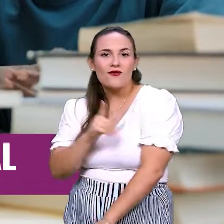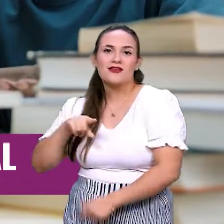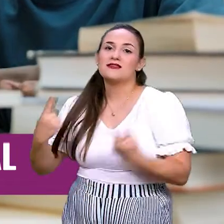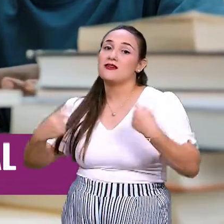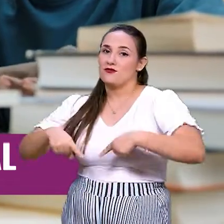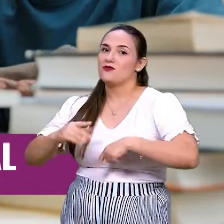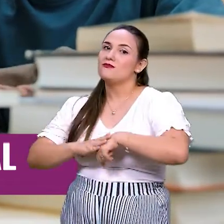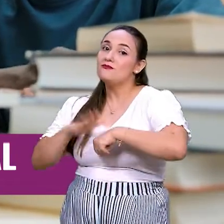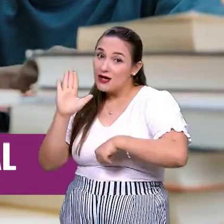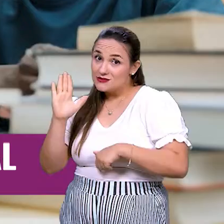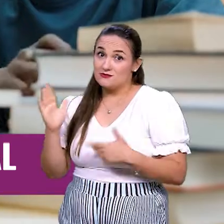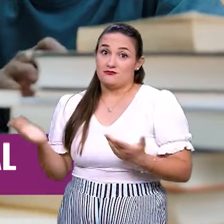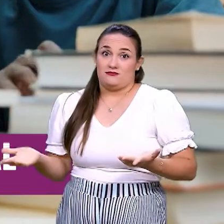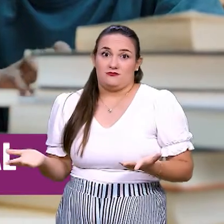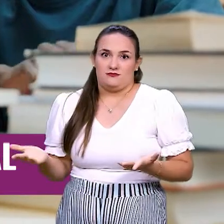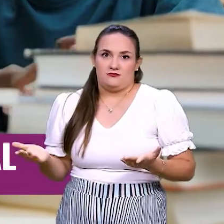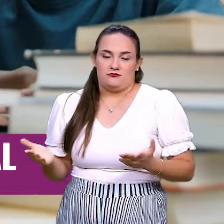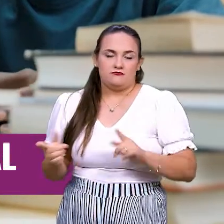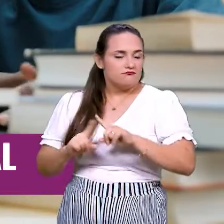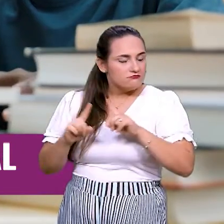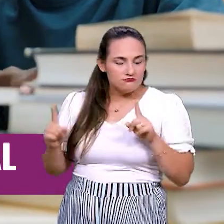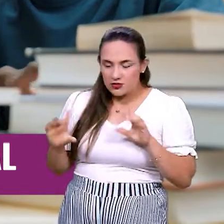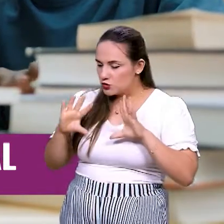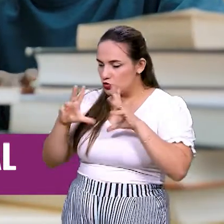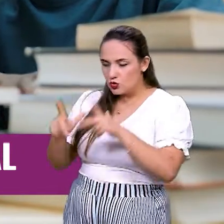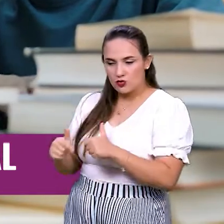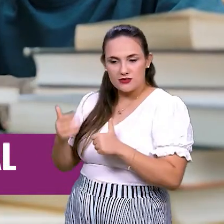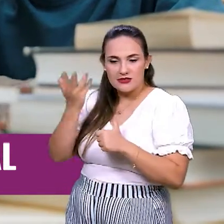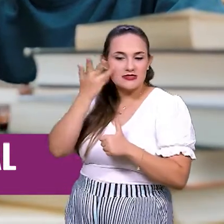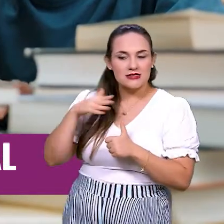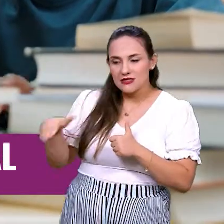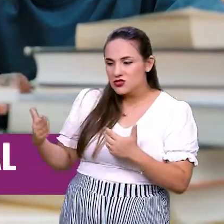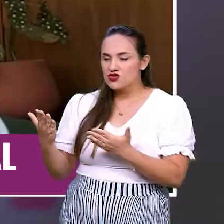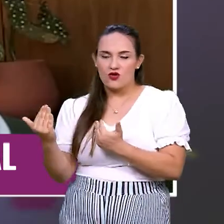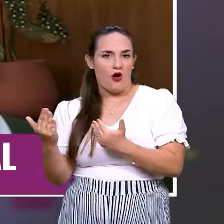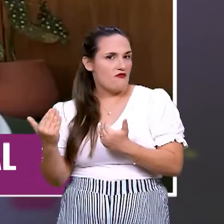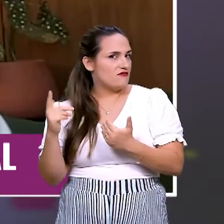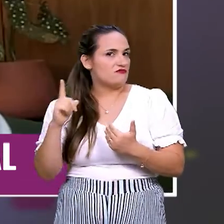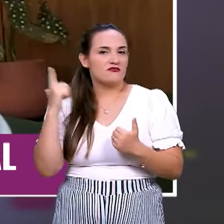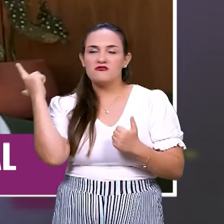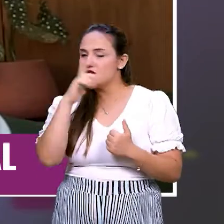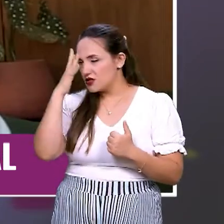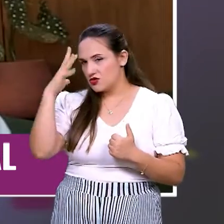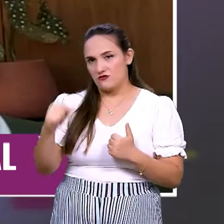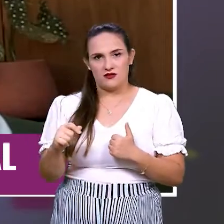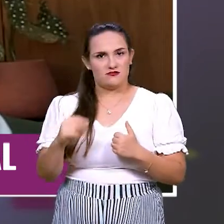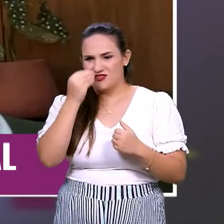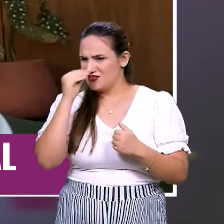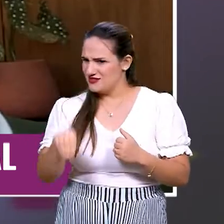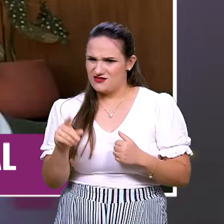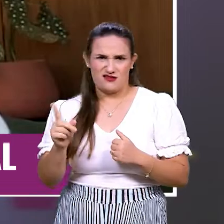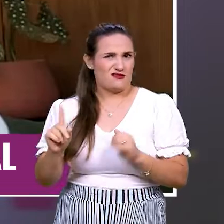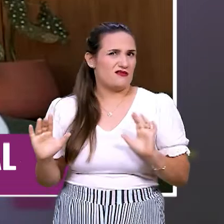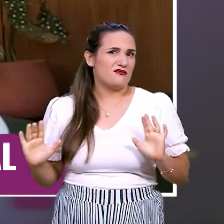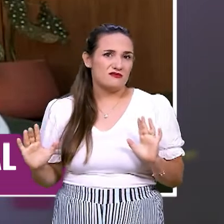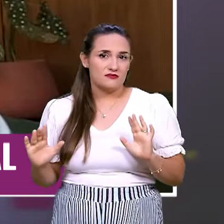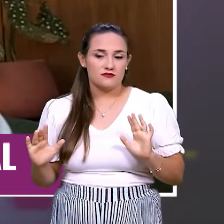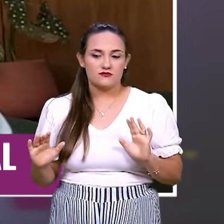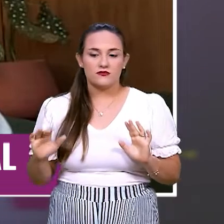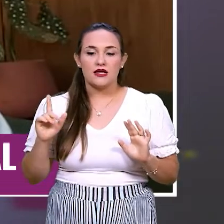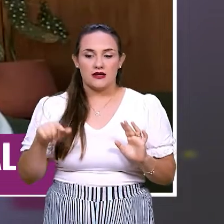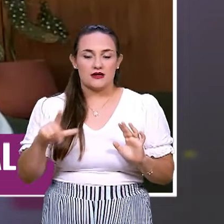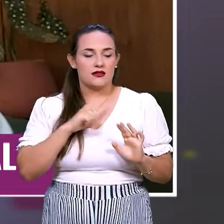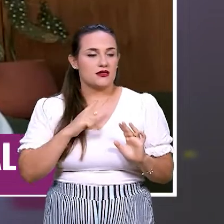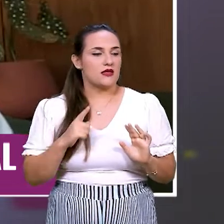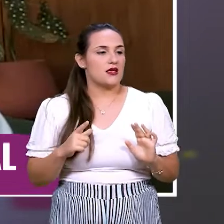desafio também, ele fica maior. Mas todas as crianças têm jeito, não desistam dos seus alunos, não desistam das suas crianças. Uma